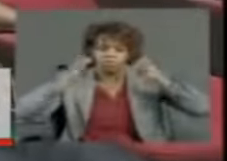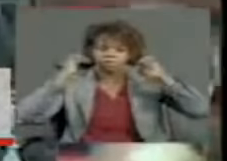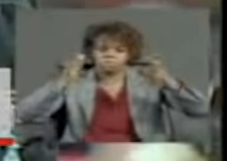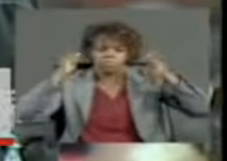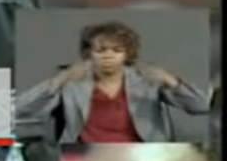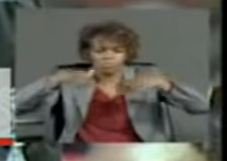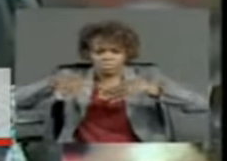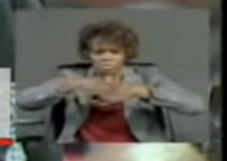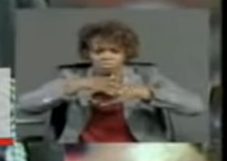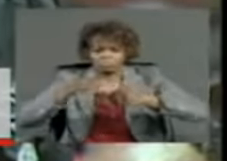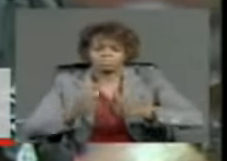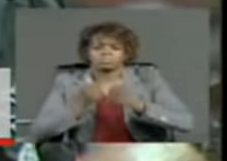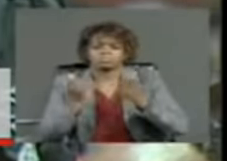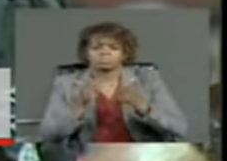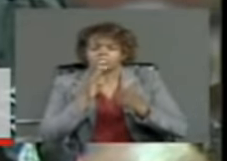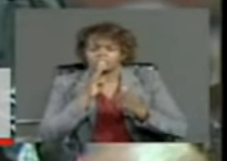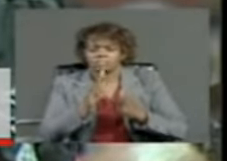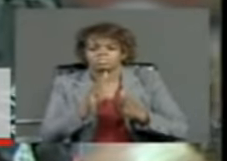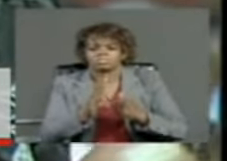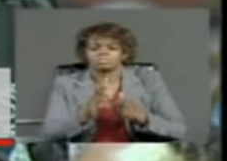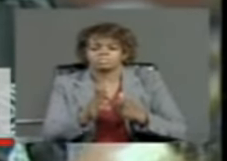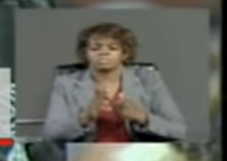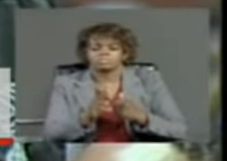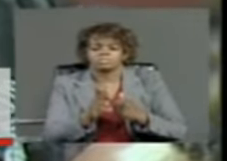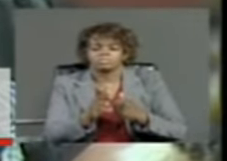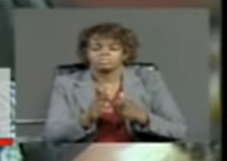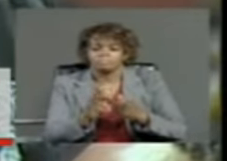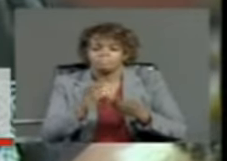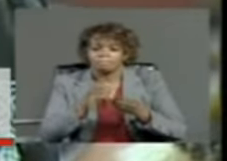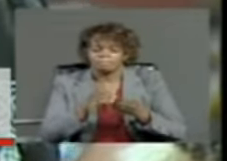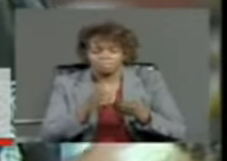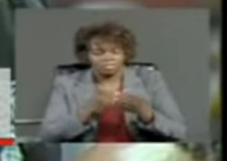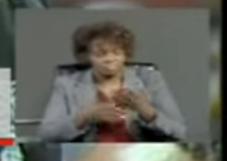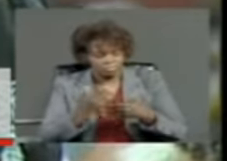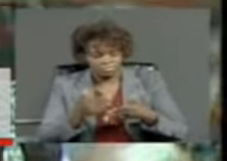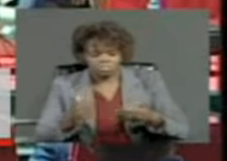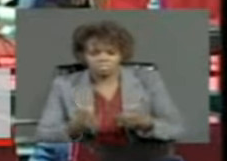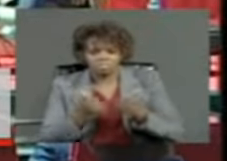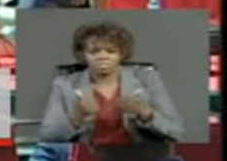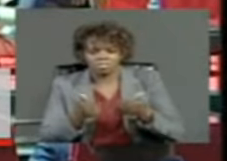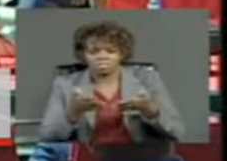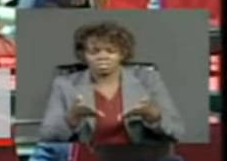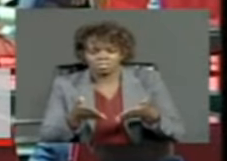que começaram quando nós nem sequer ainda éramos embrião. Obrigada, Banza Hansa.